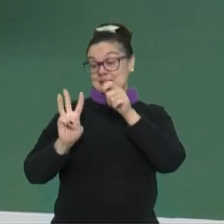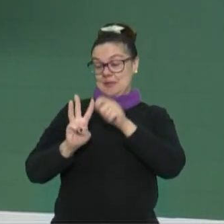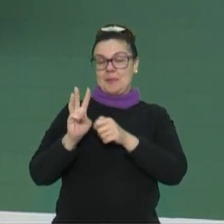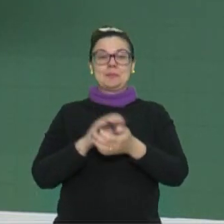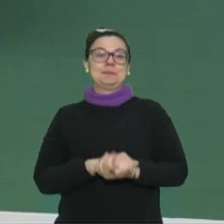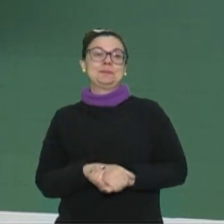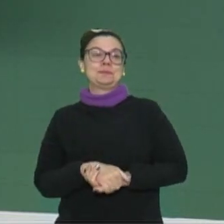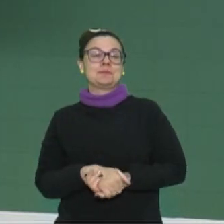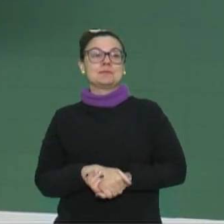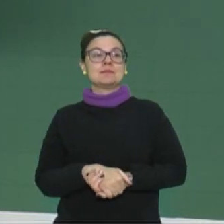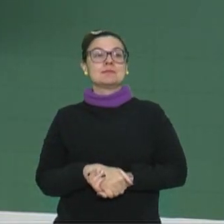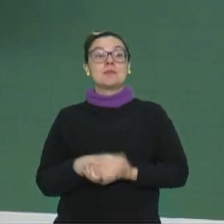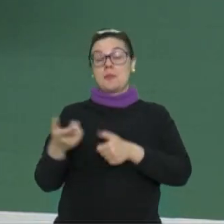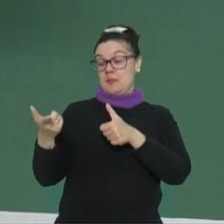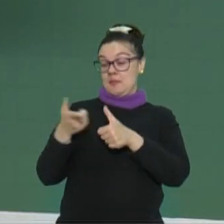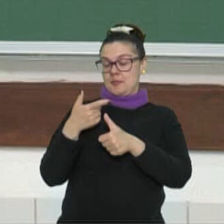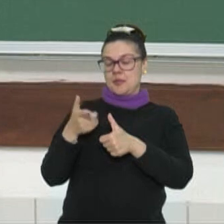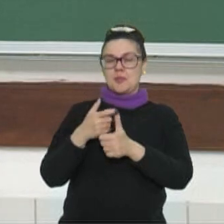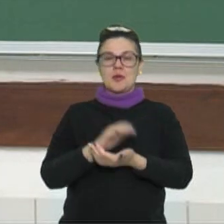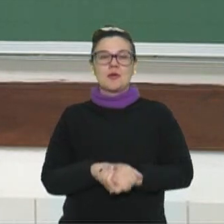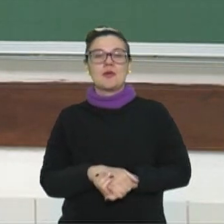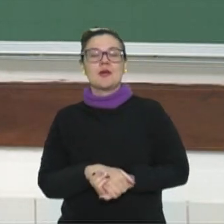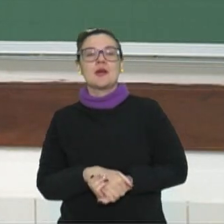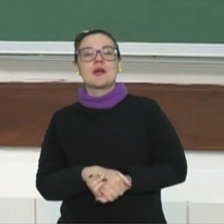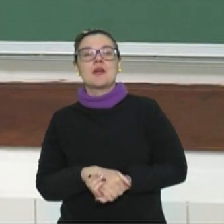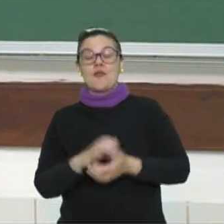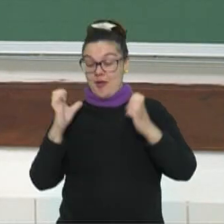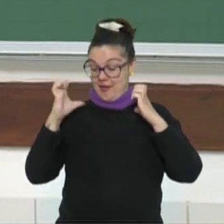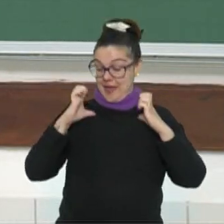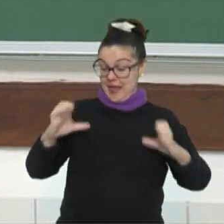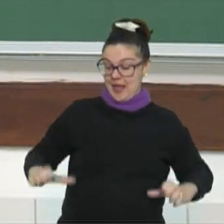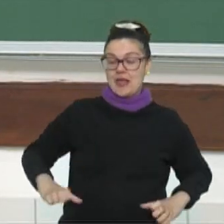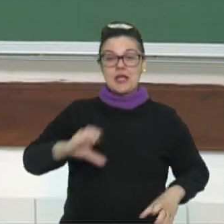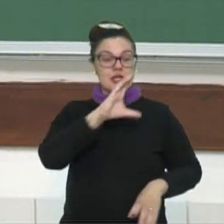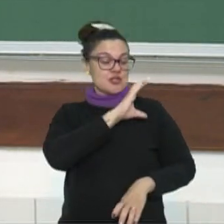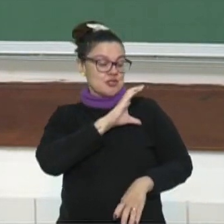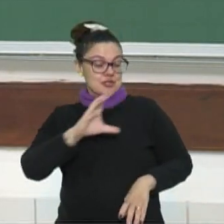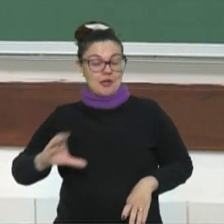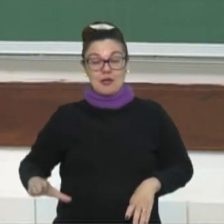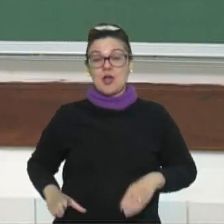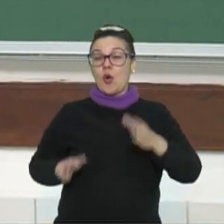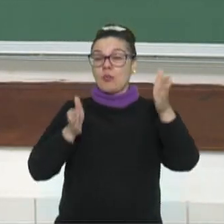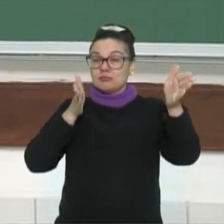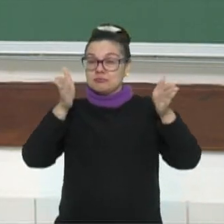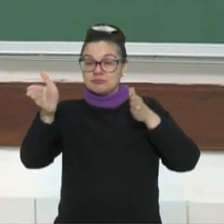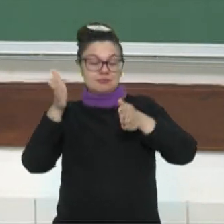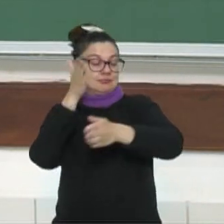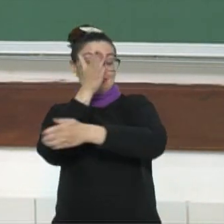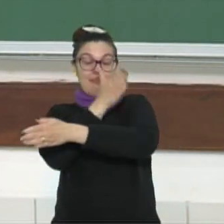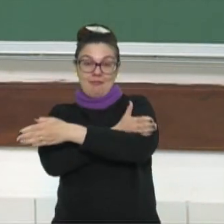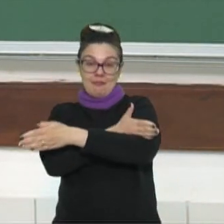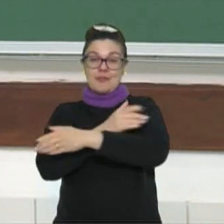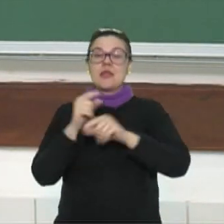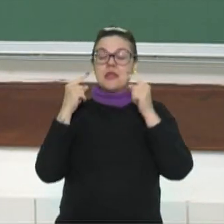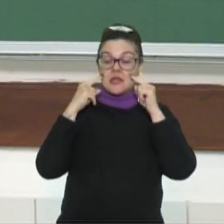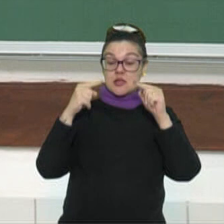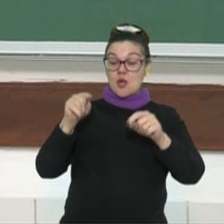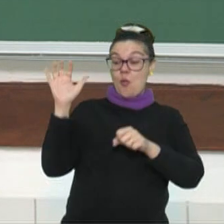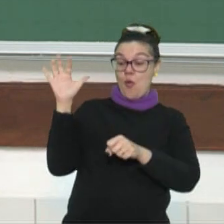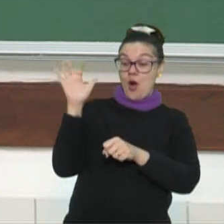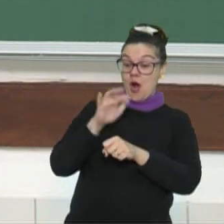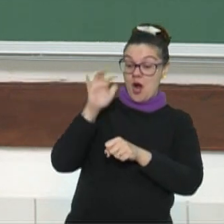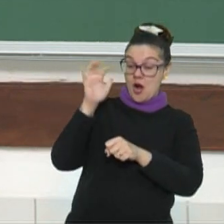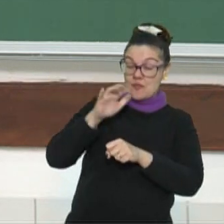trimestre. Primeira coisa foi a ética cristã, lá no período medieval. A influência do